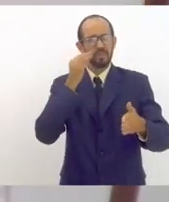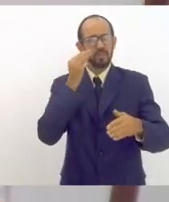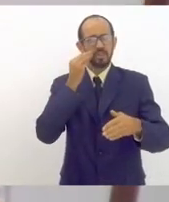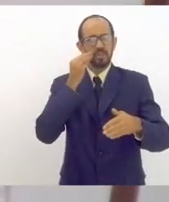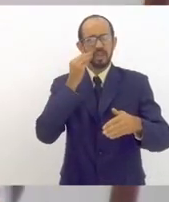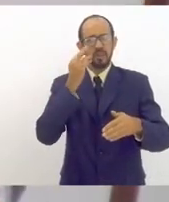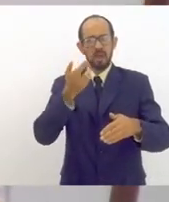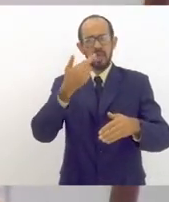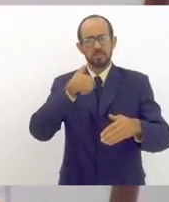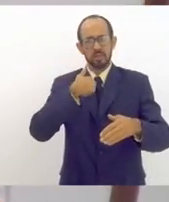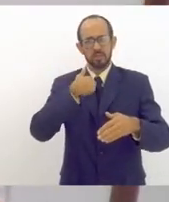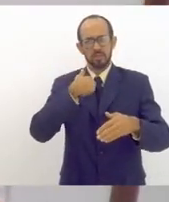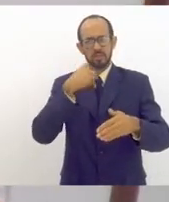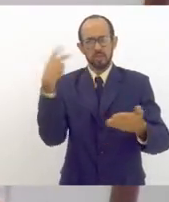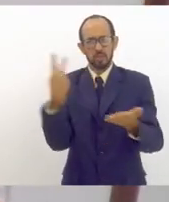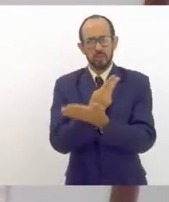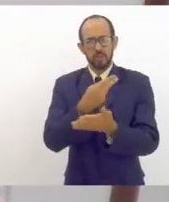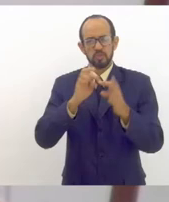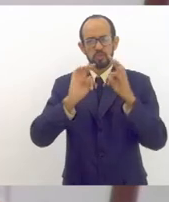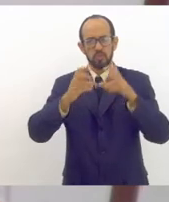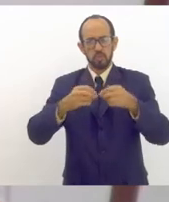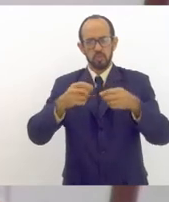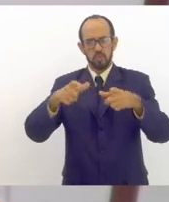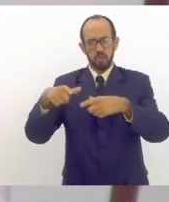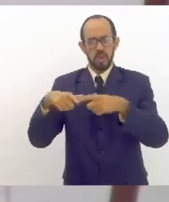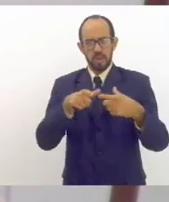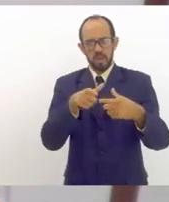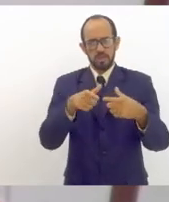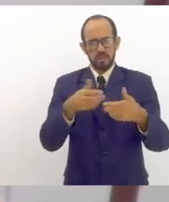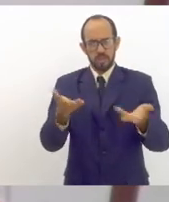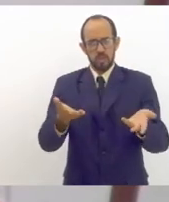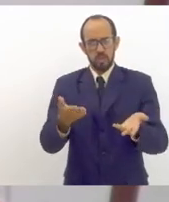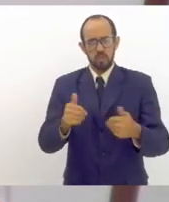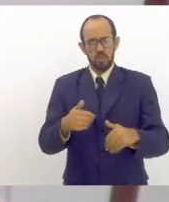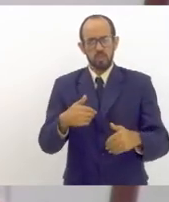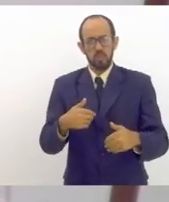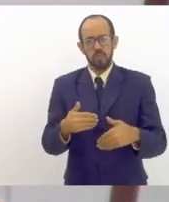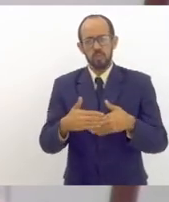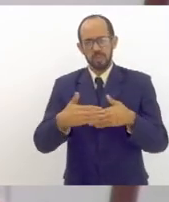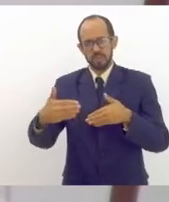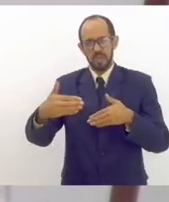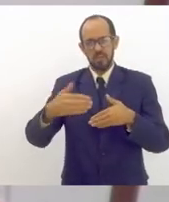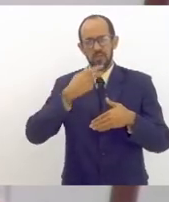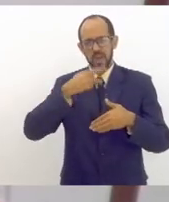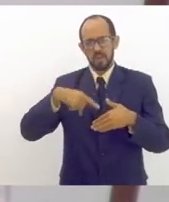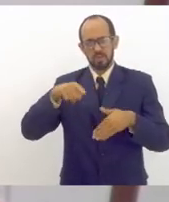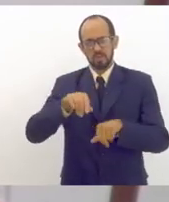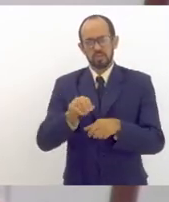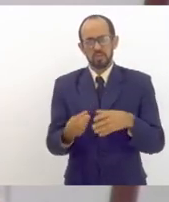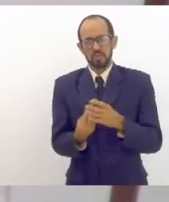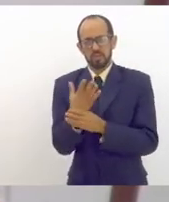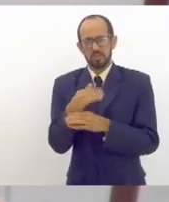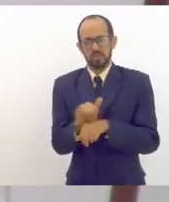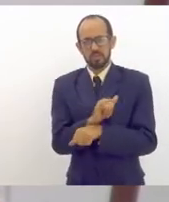processo acontece isso todo lugar e de fato eu abri falando aqui a gente faz uma estratégia do